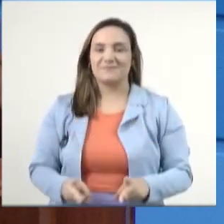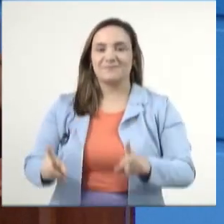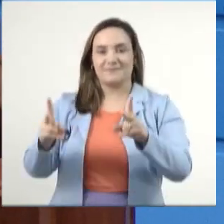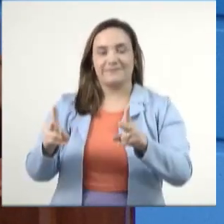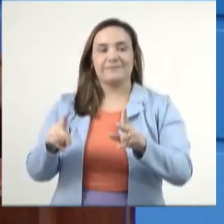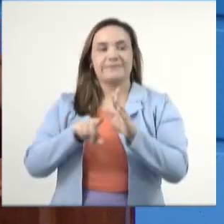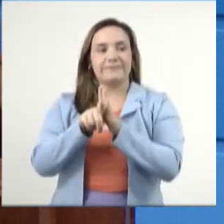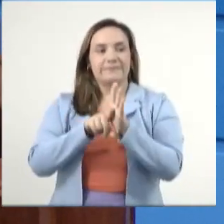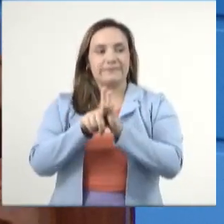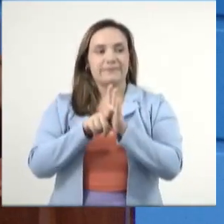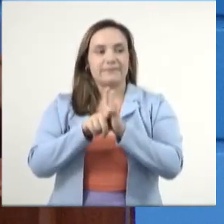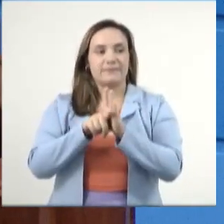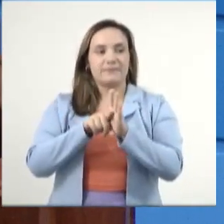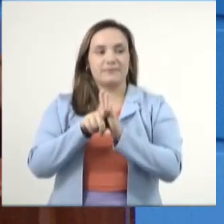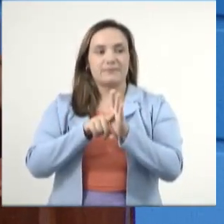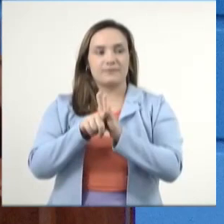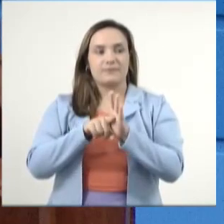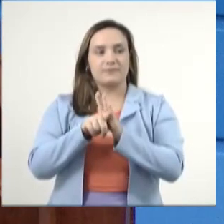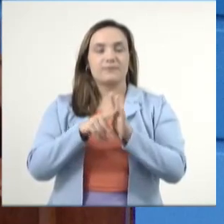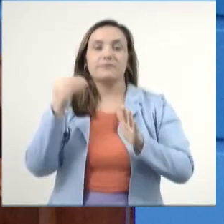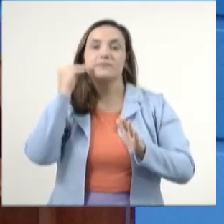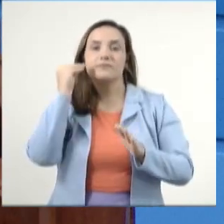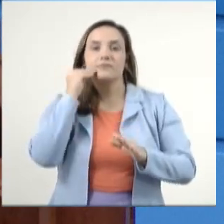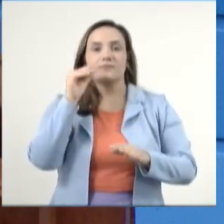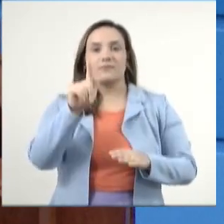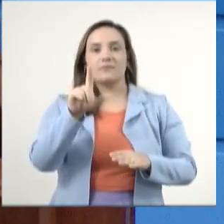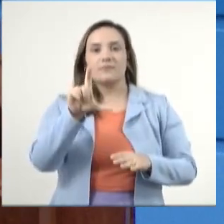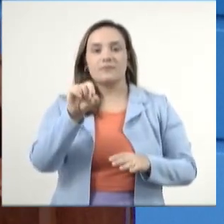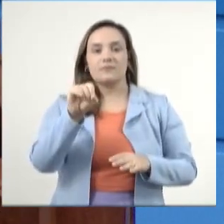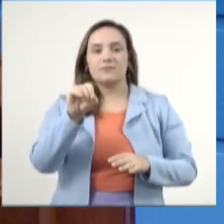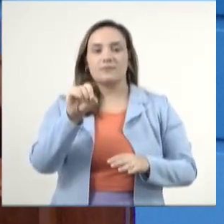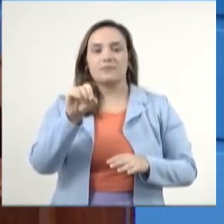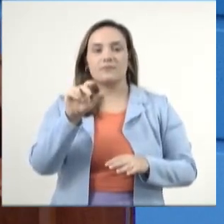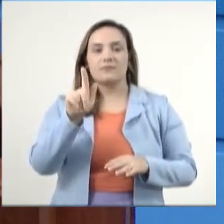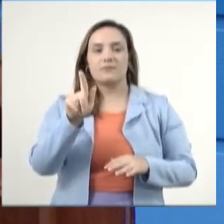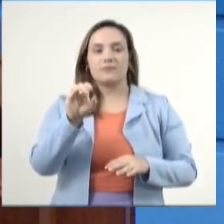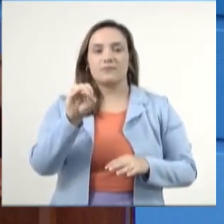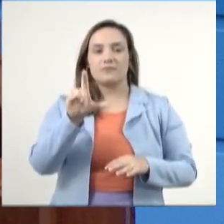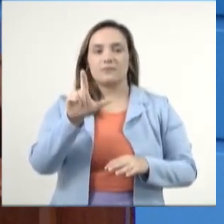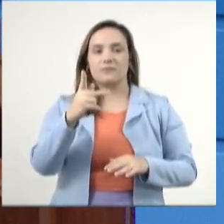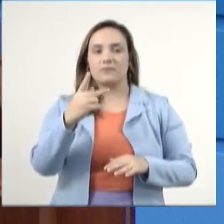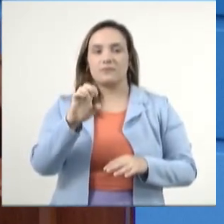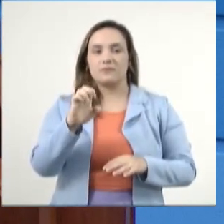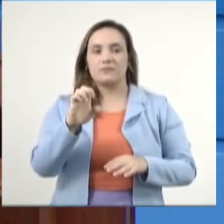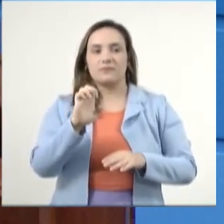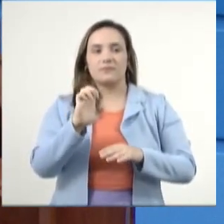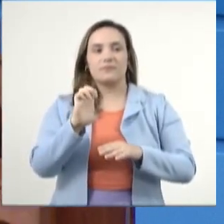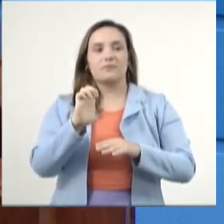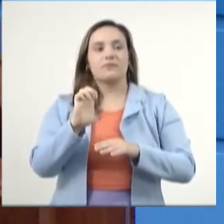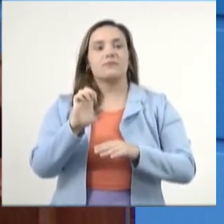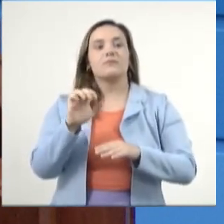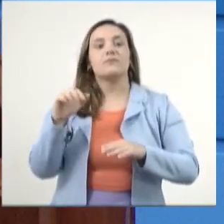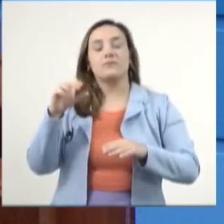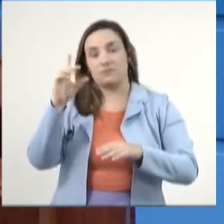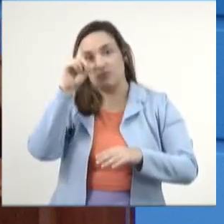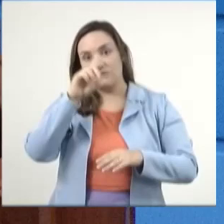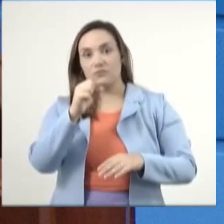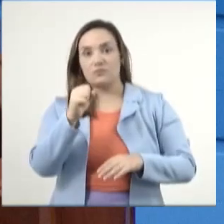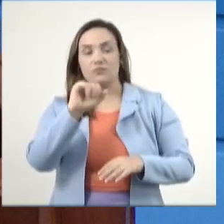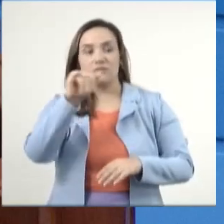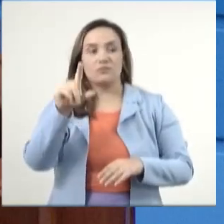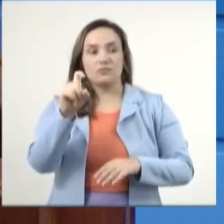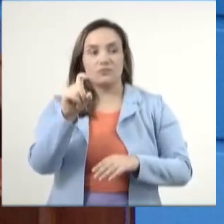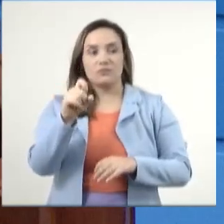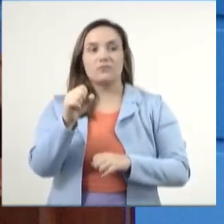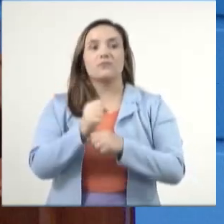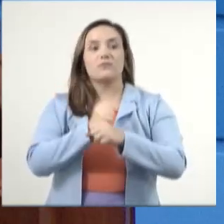às investigações sobre a tentativa de golpe de Estado no dia 8 de janeiro do ano passado, que